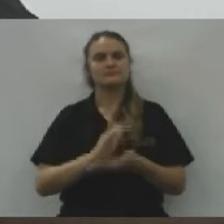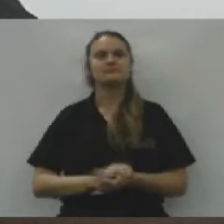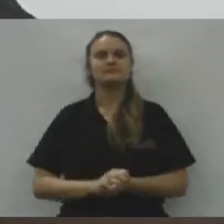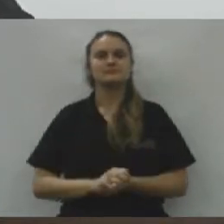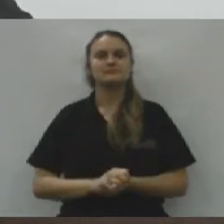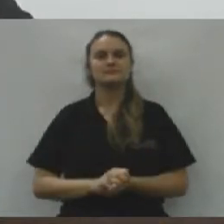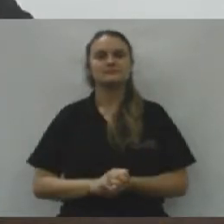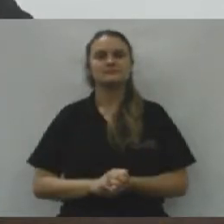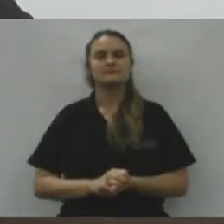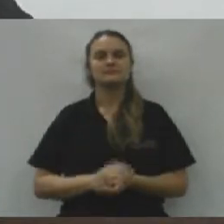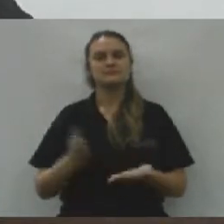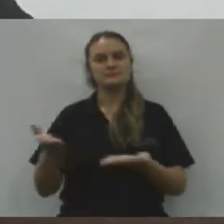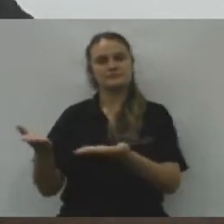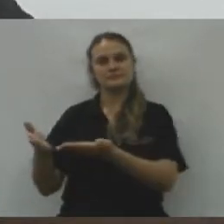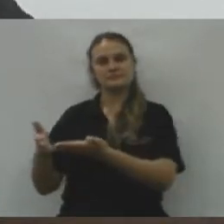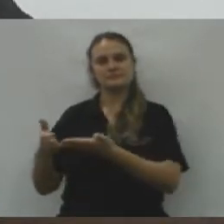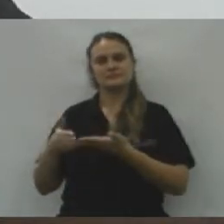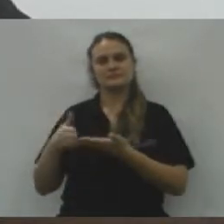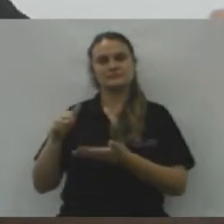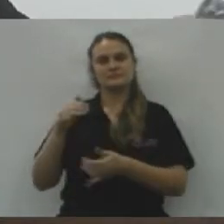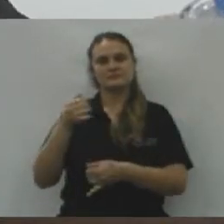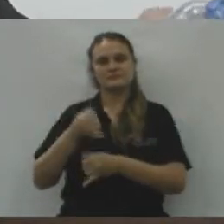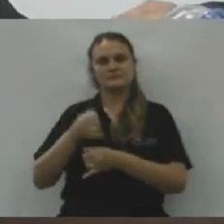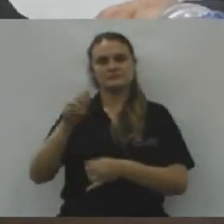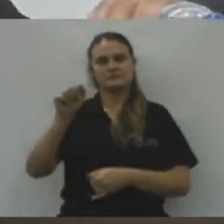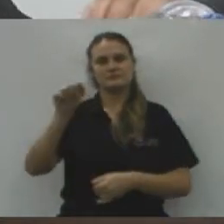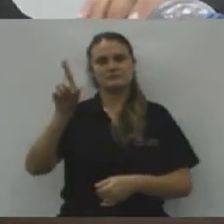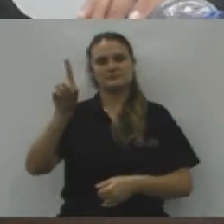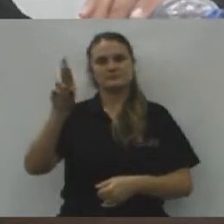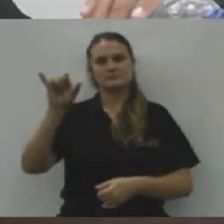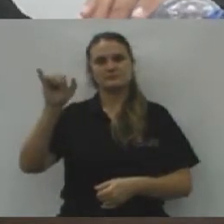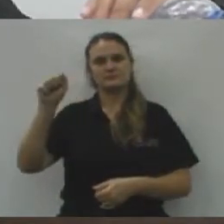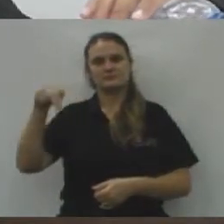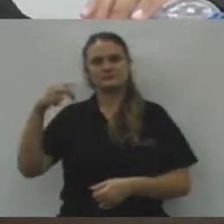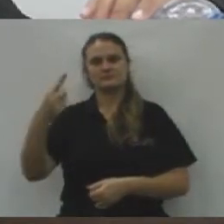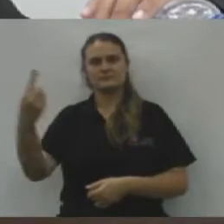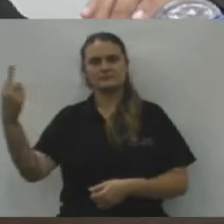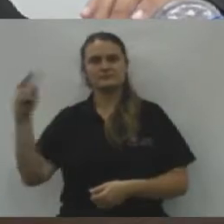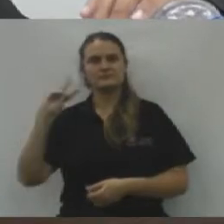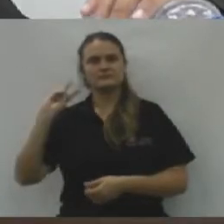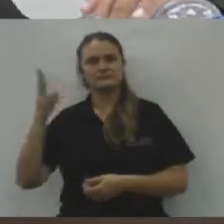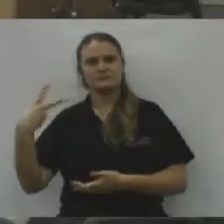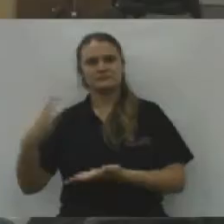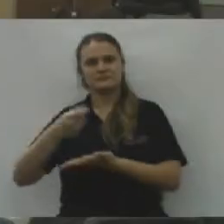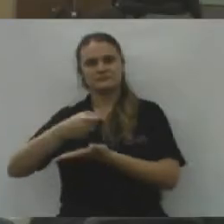aprovada. Solicito ao senhor Adrian para que apanhe as assinaturas.